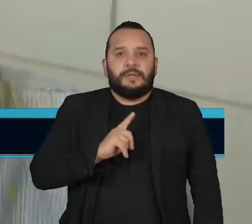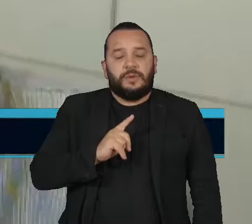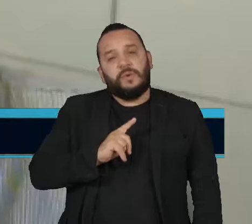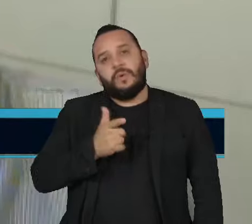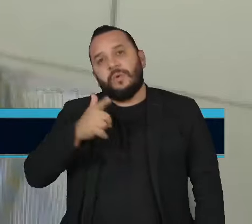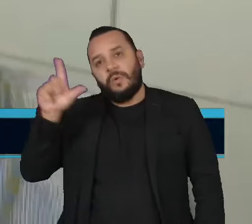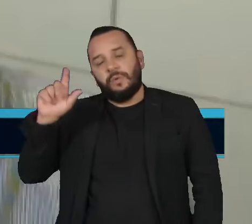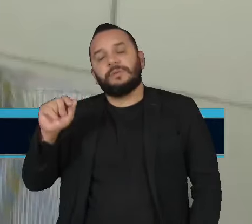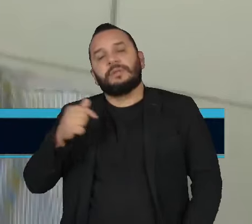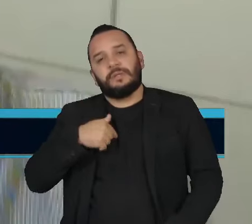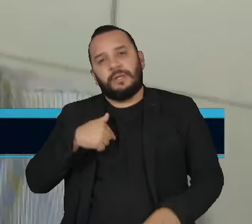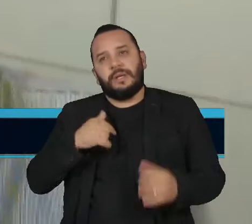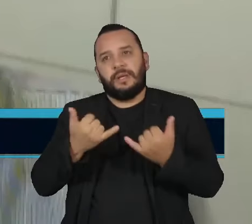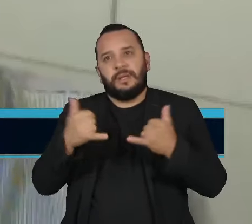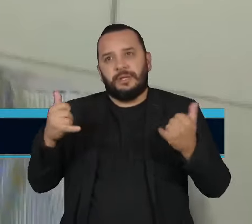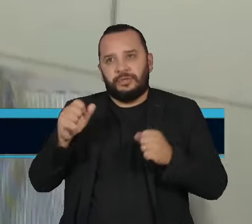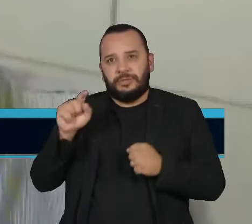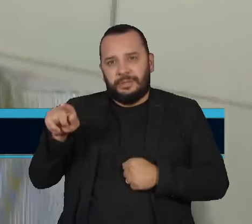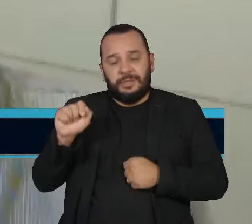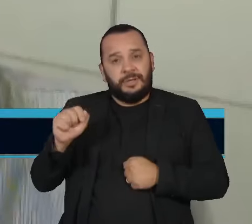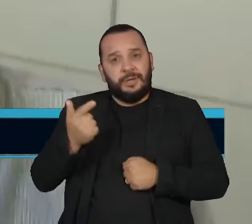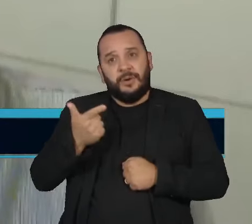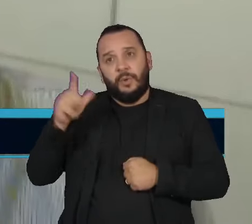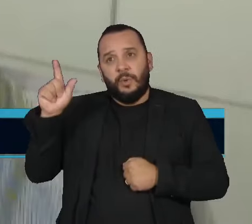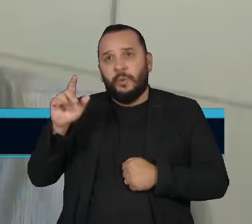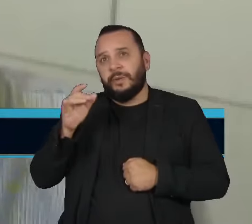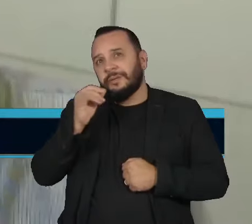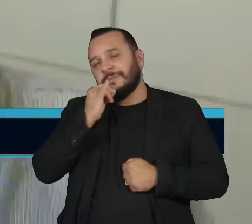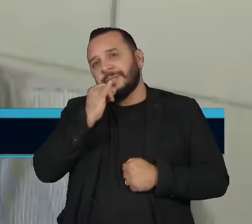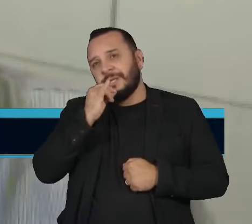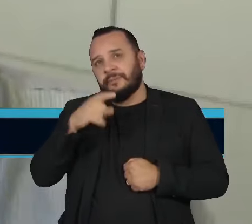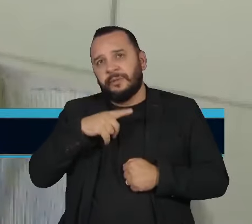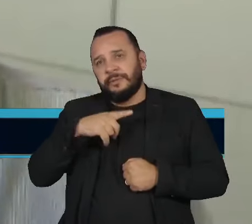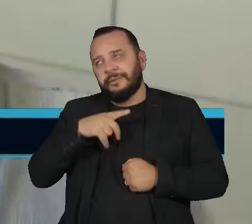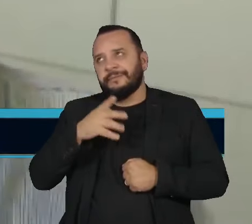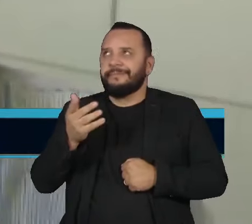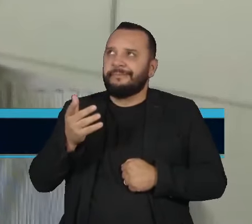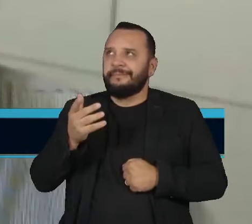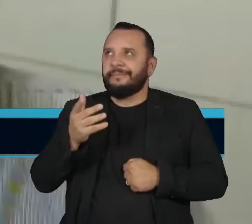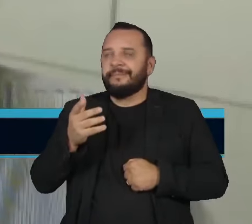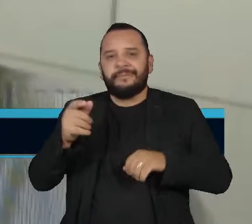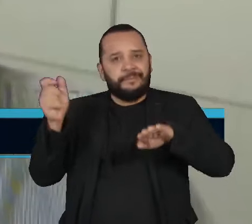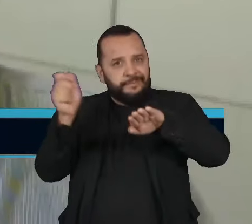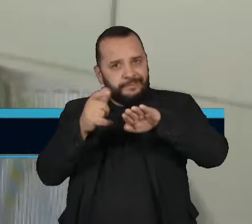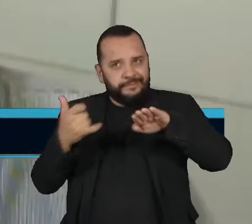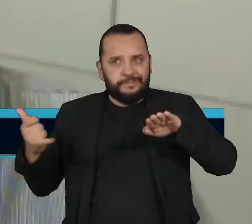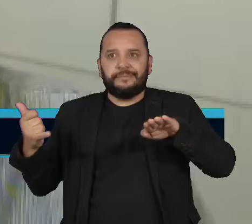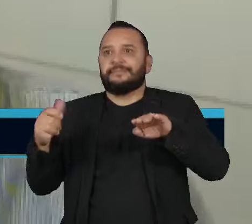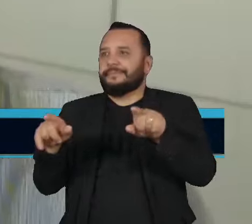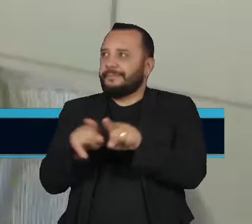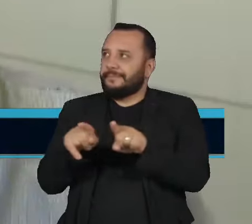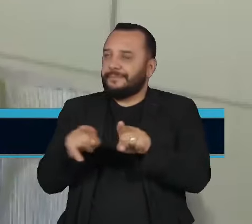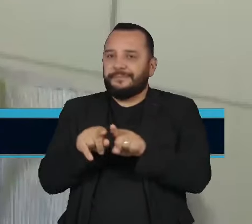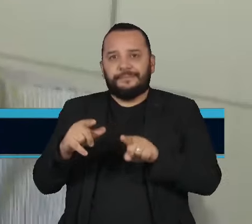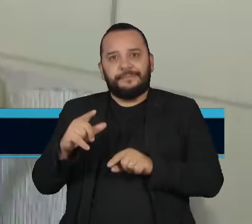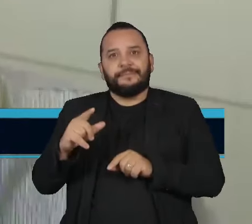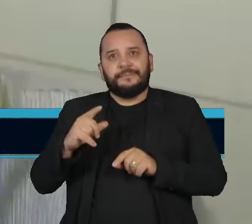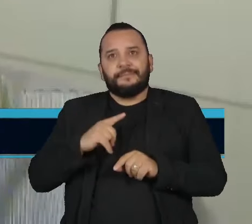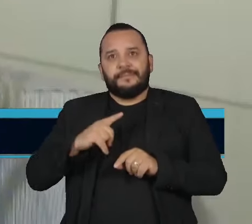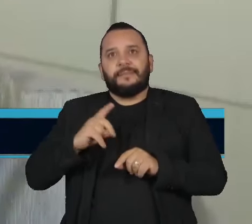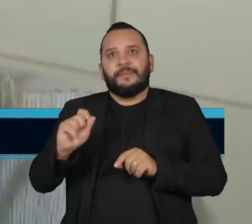intermitentes aquelas que não estão disponíveis o tempo todo como a solar fotovoltaica ou